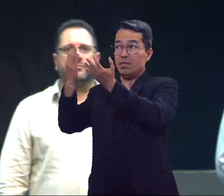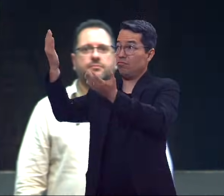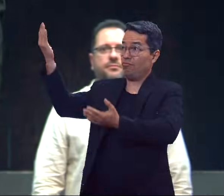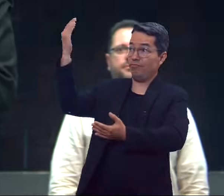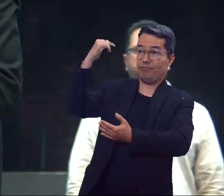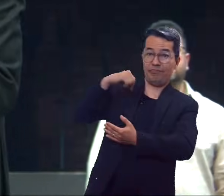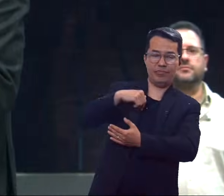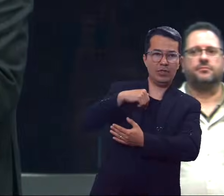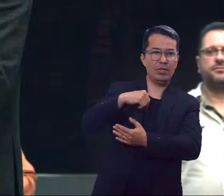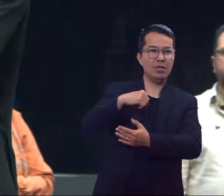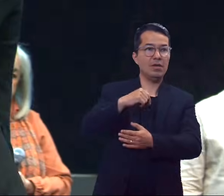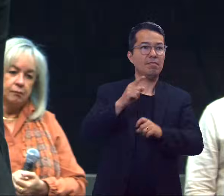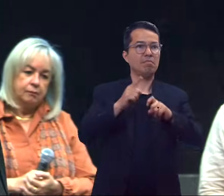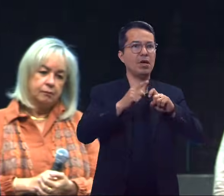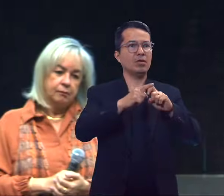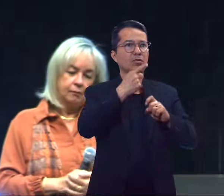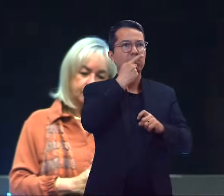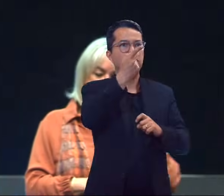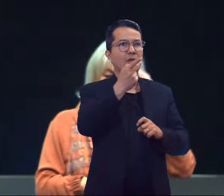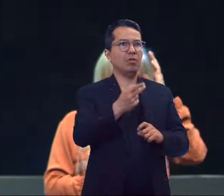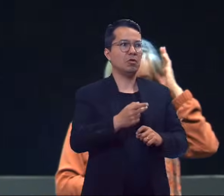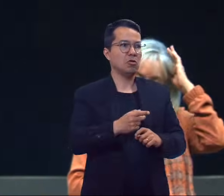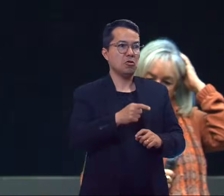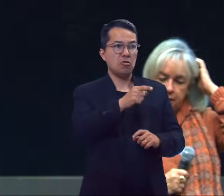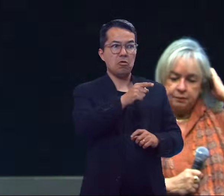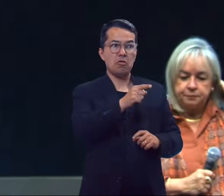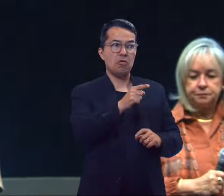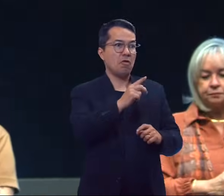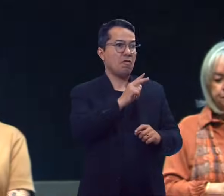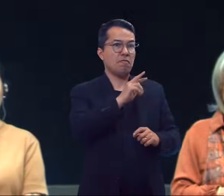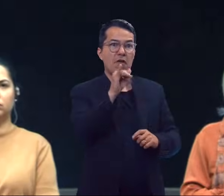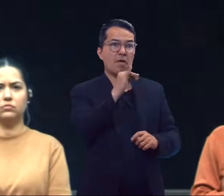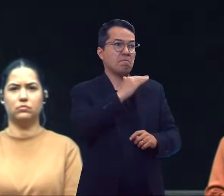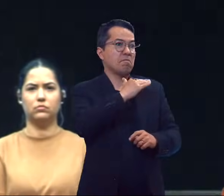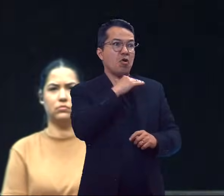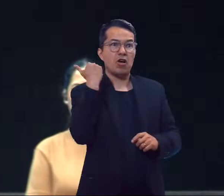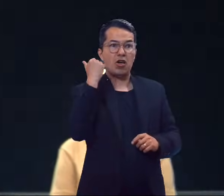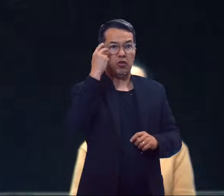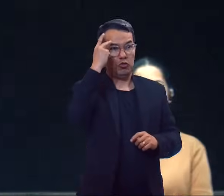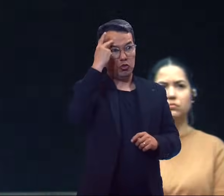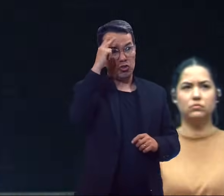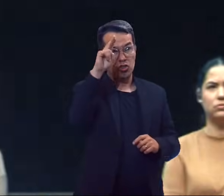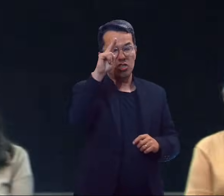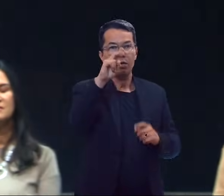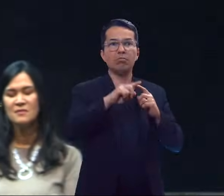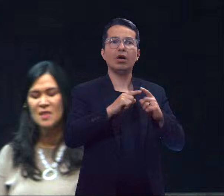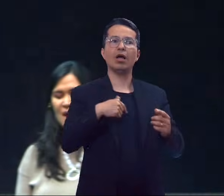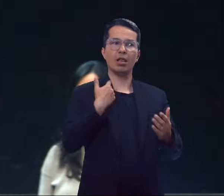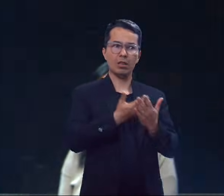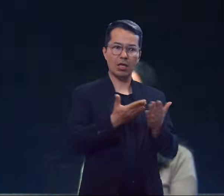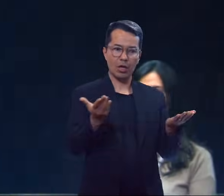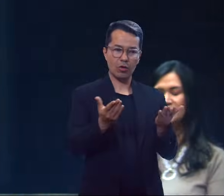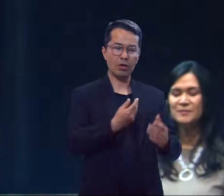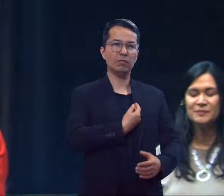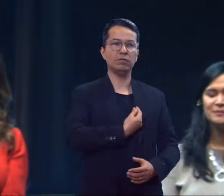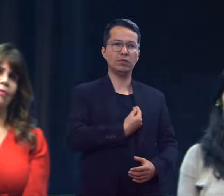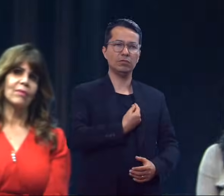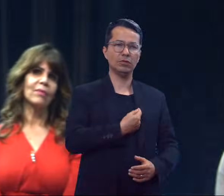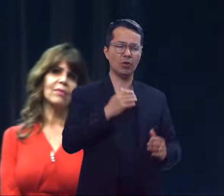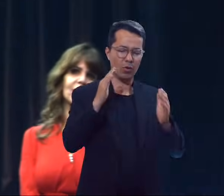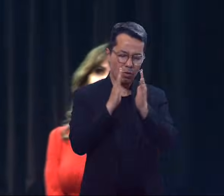Estava desenganado pelos médicos, ainda está vivo, e nós vamos continuar orando para que Deus visite essa família com